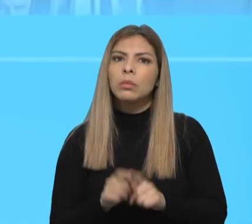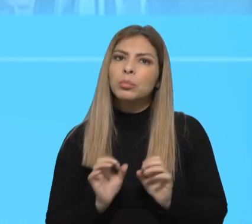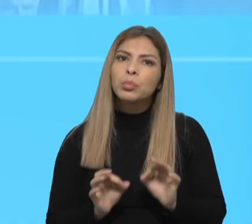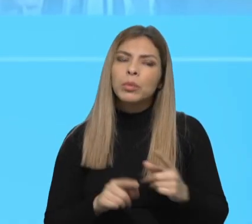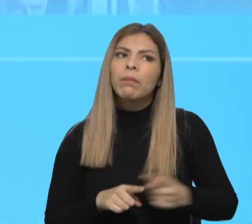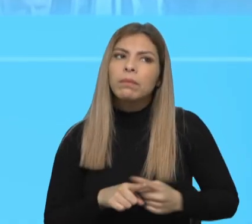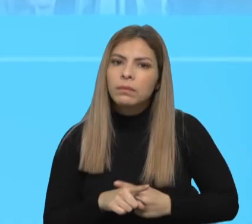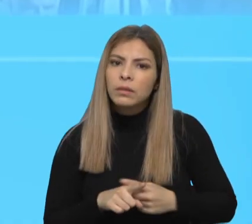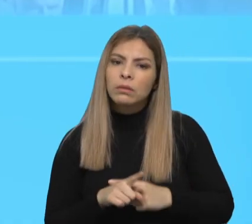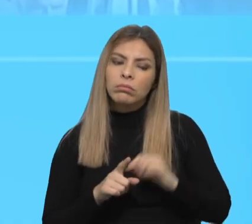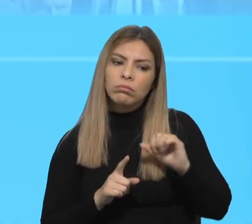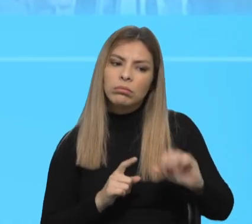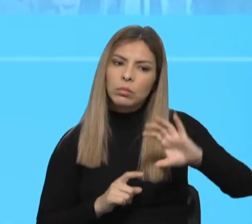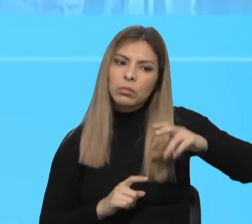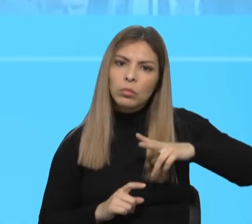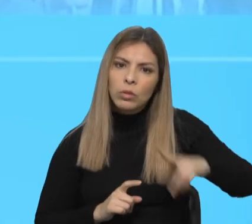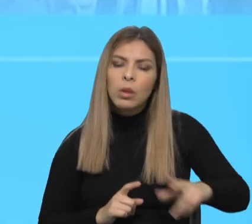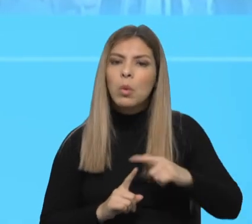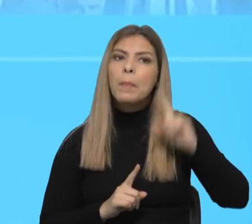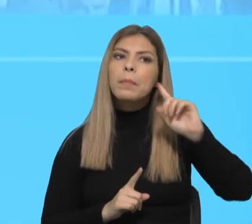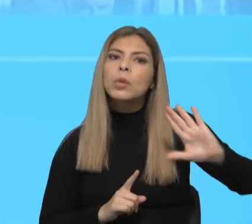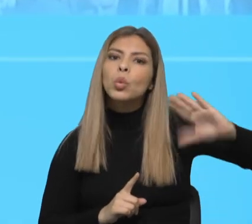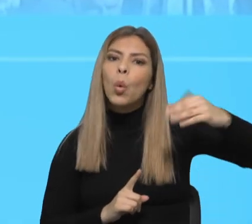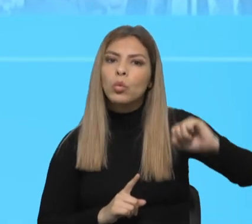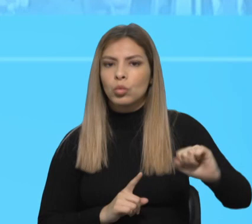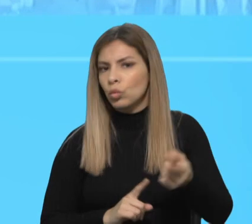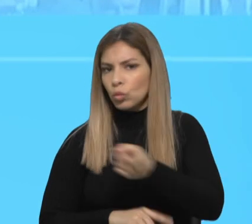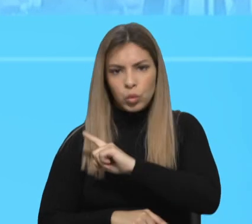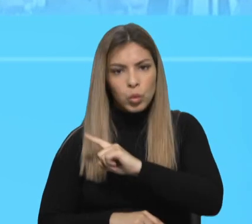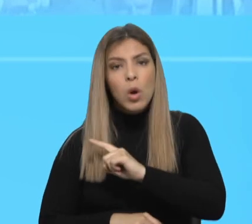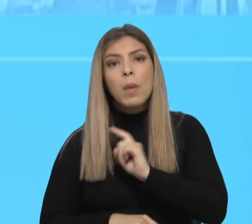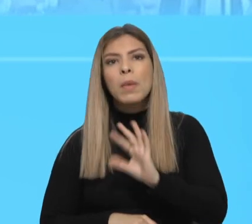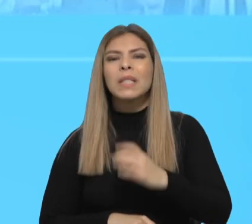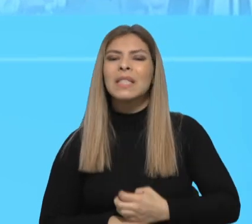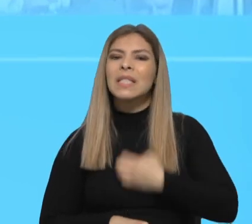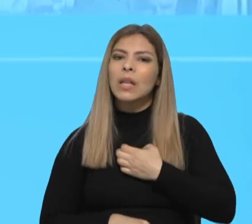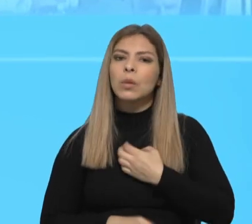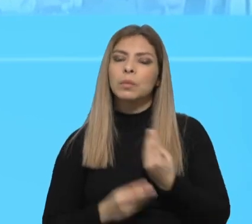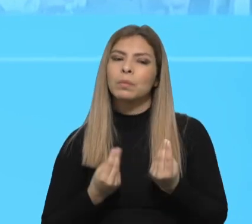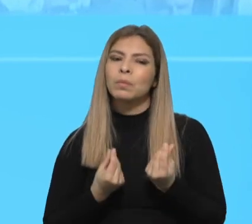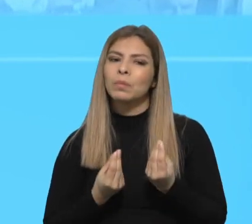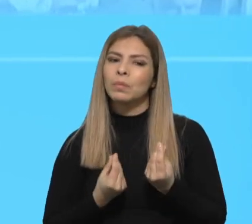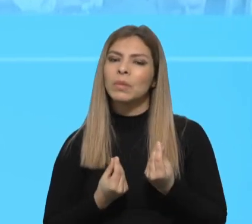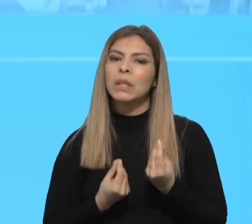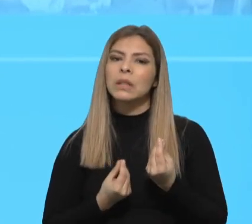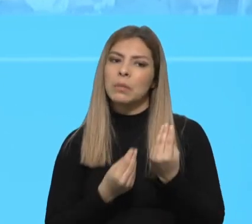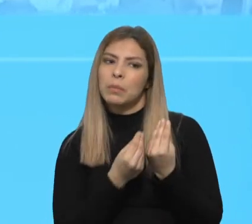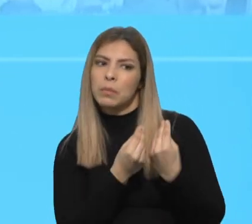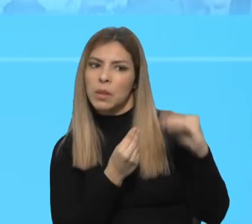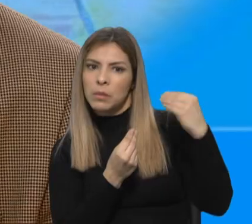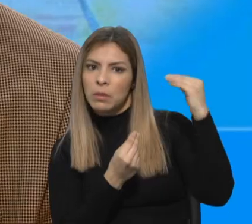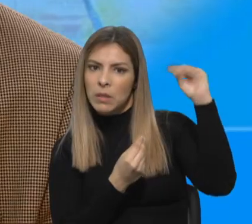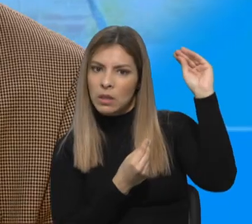do país que estão ali em primeiro lugar representados. Dá a sensação que hoje as agendas políticas se sobrepõem àquilo